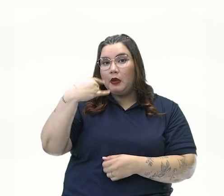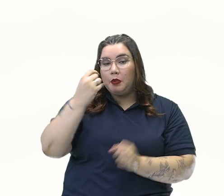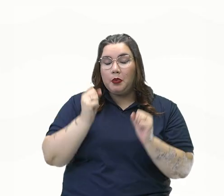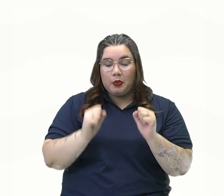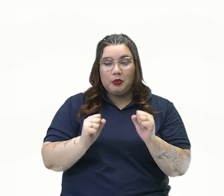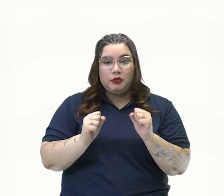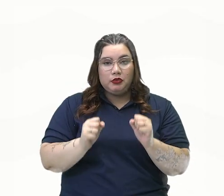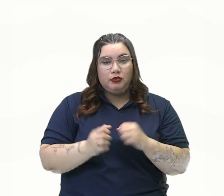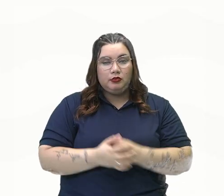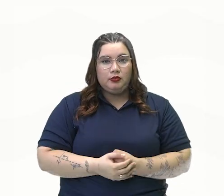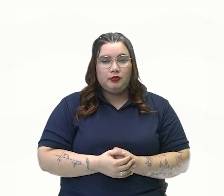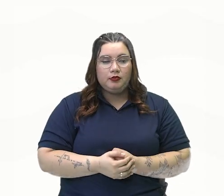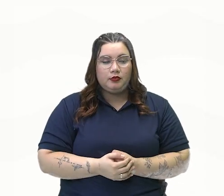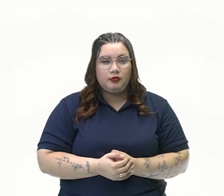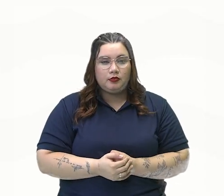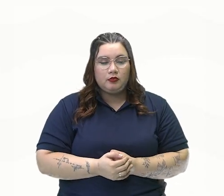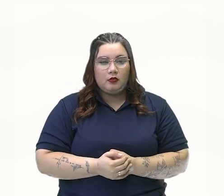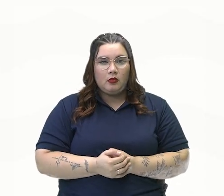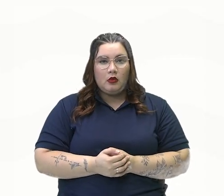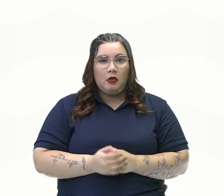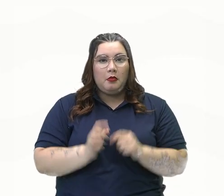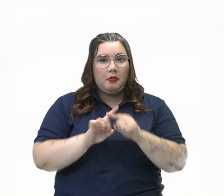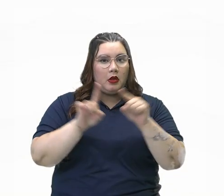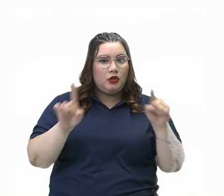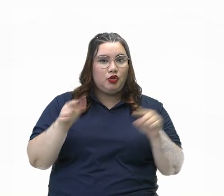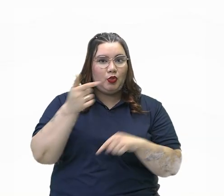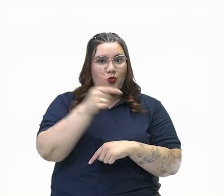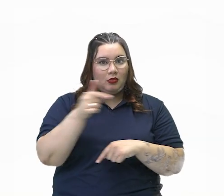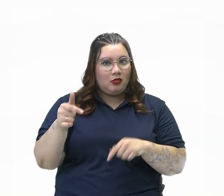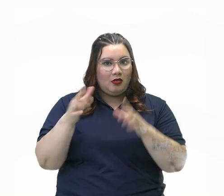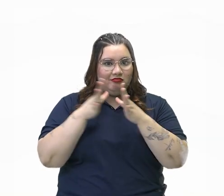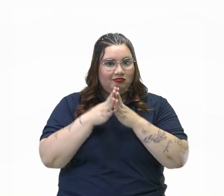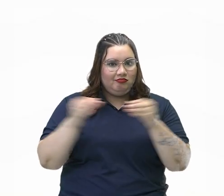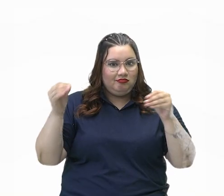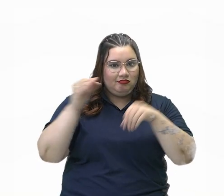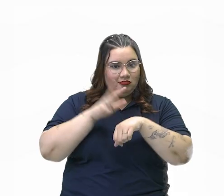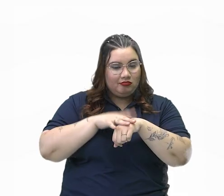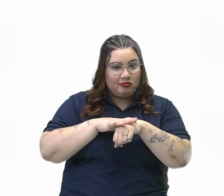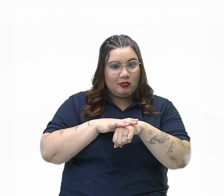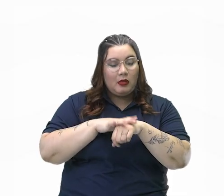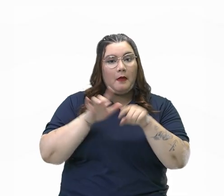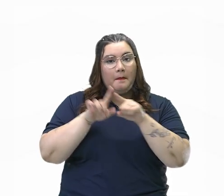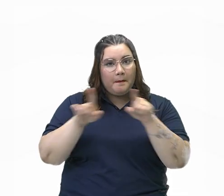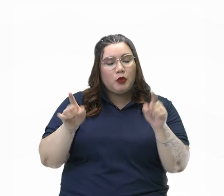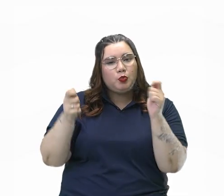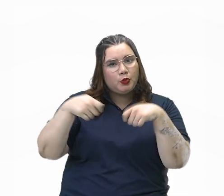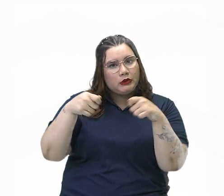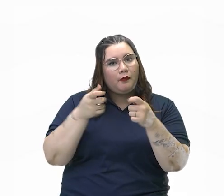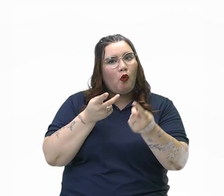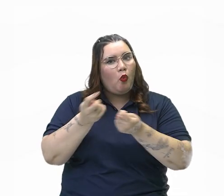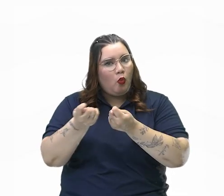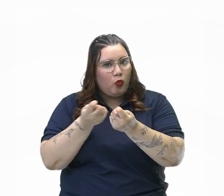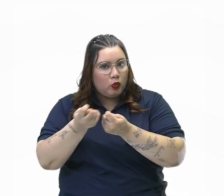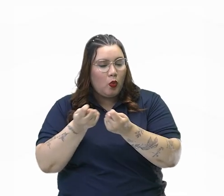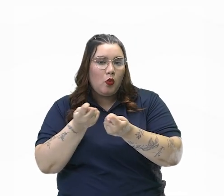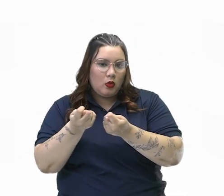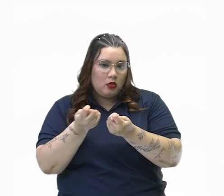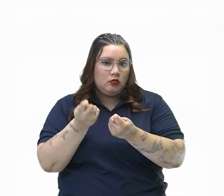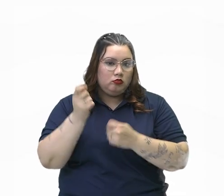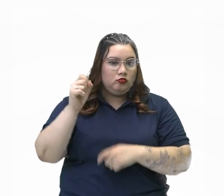adequadamente. Apesar de não possuir cura, a doença pode ser